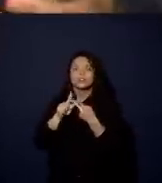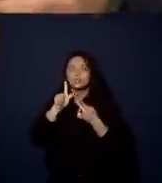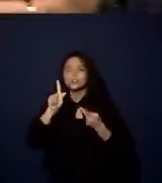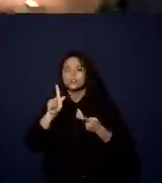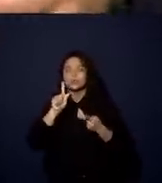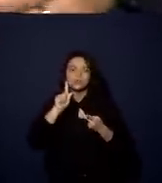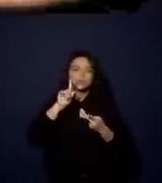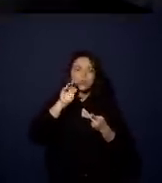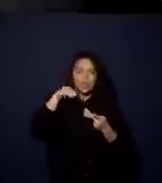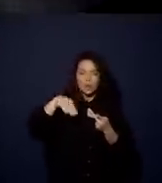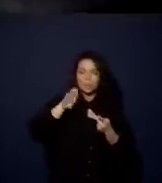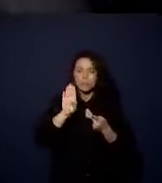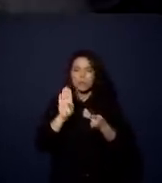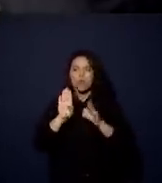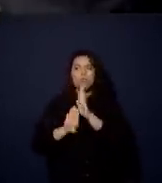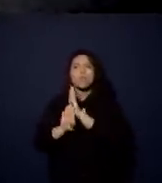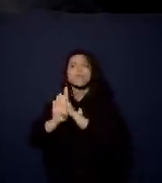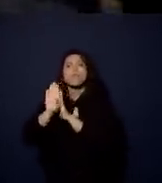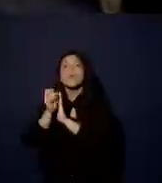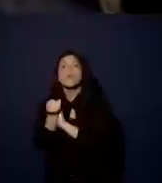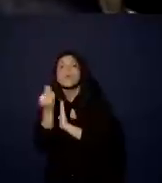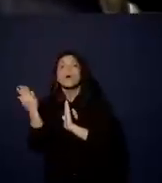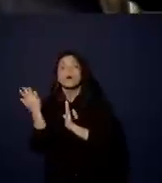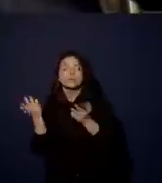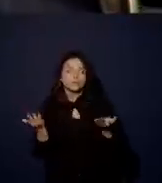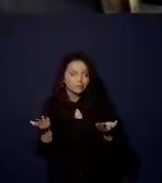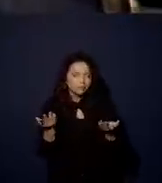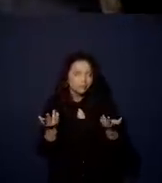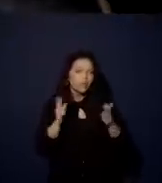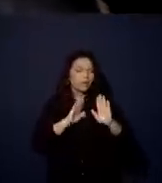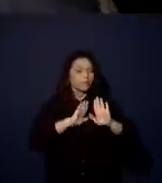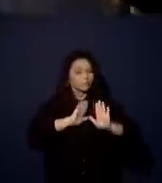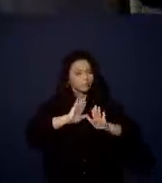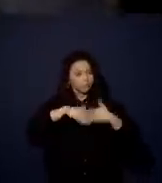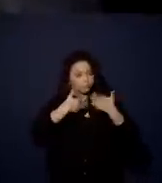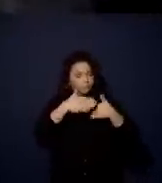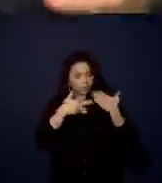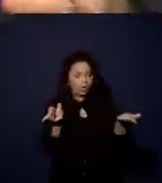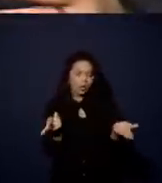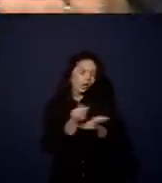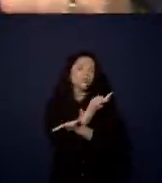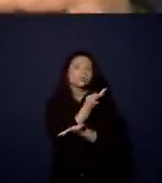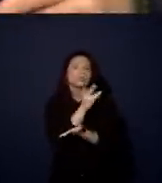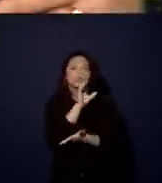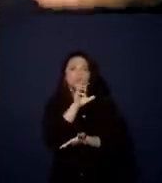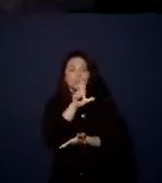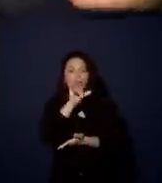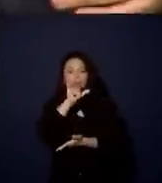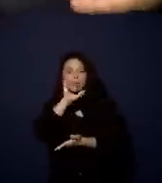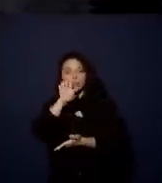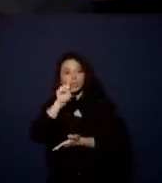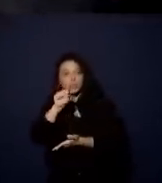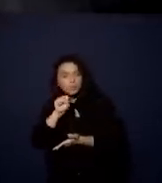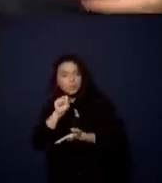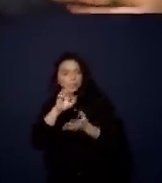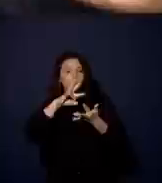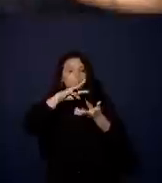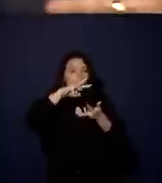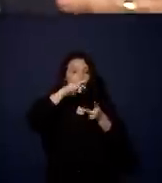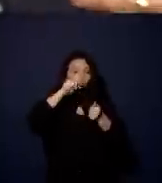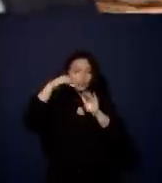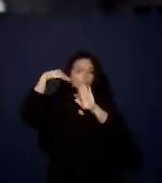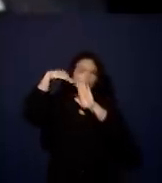e o que a gente viu depois dessas crises que estão acontecendo no mundo e acho que depois